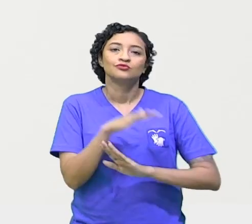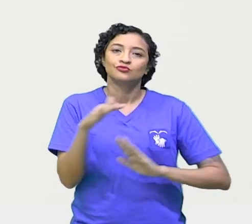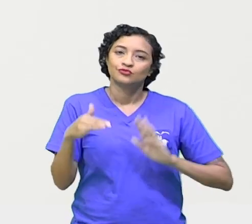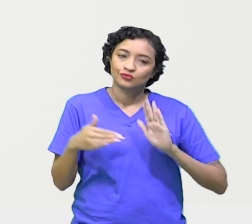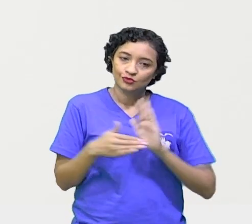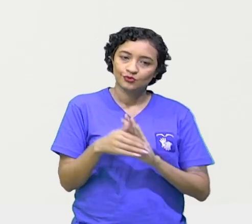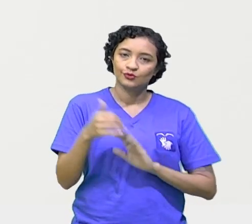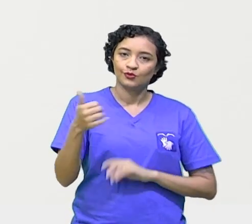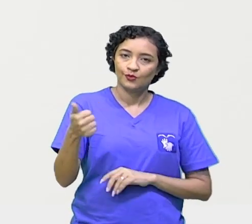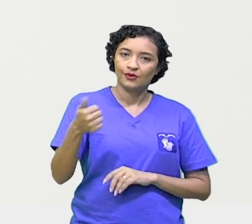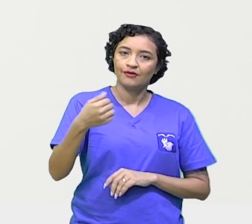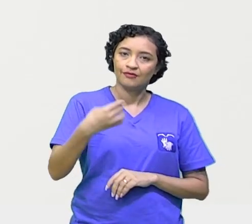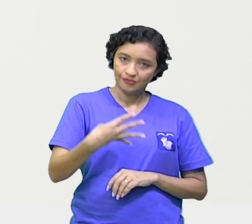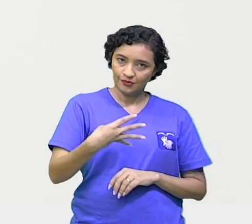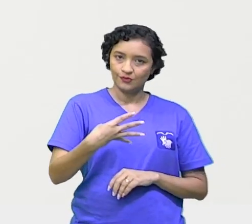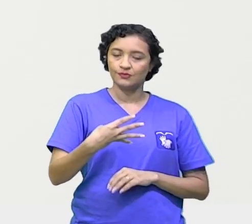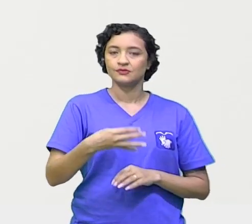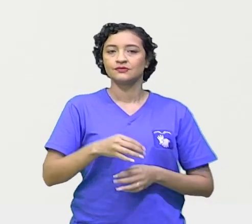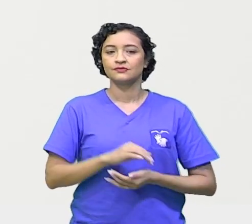vezes o valor do número 1.